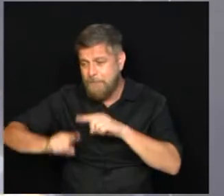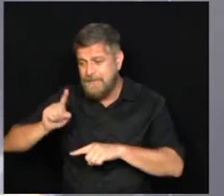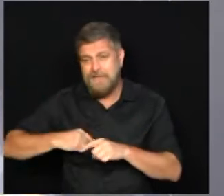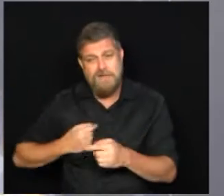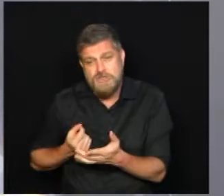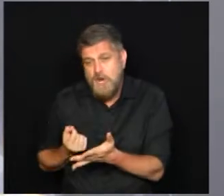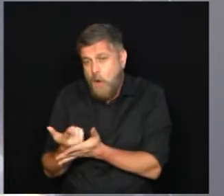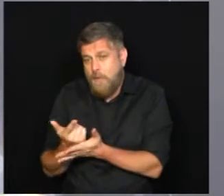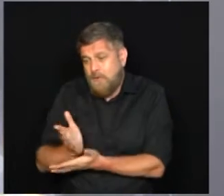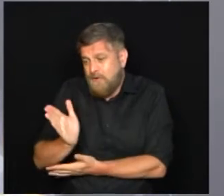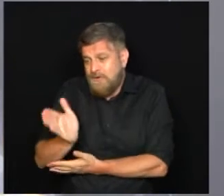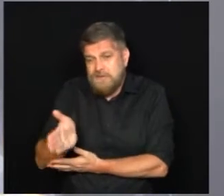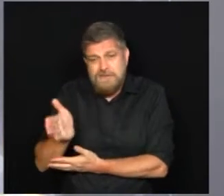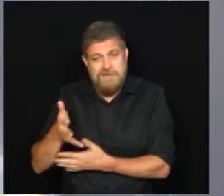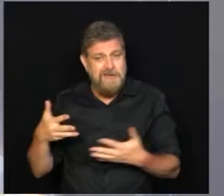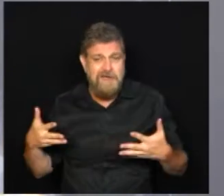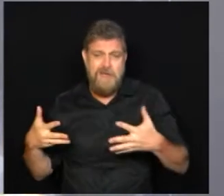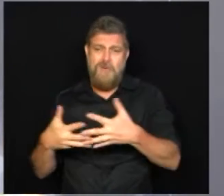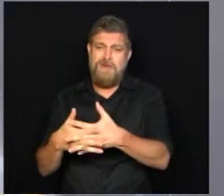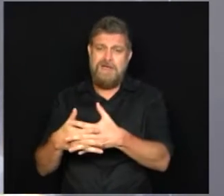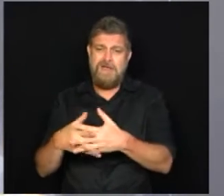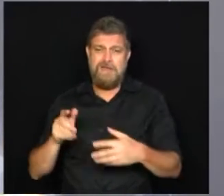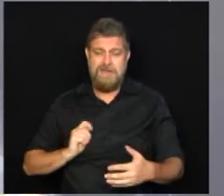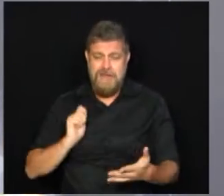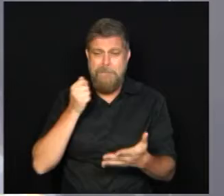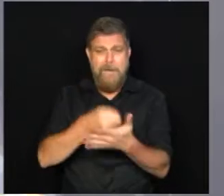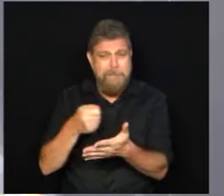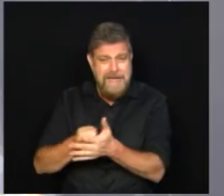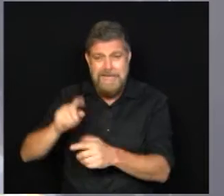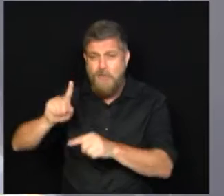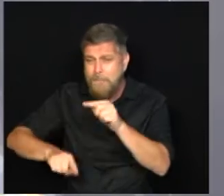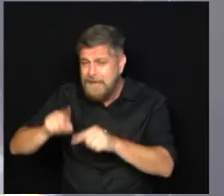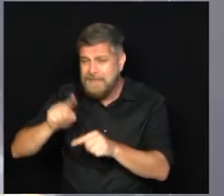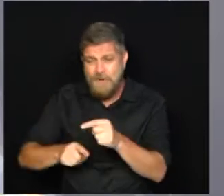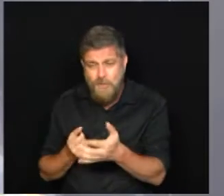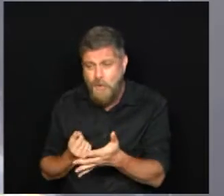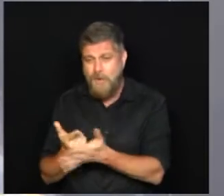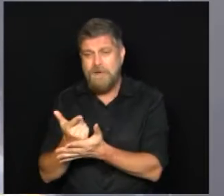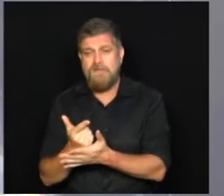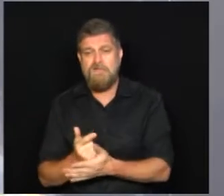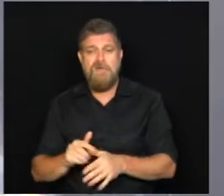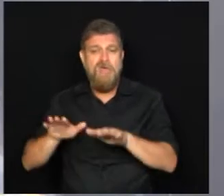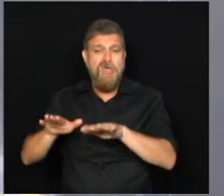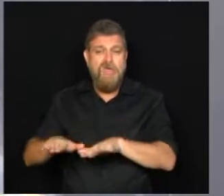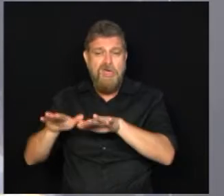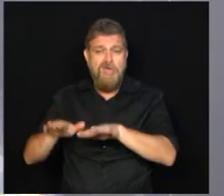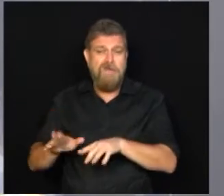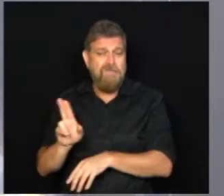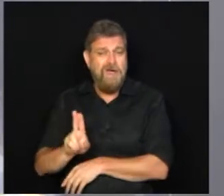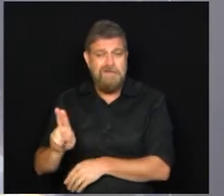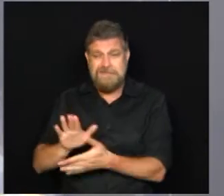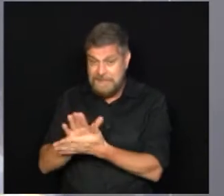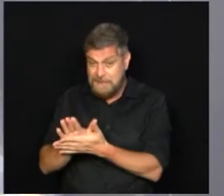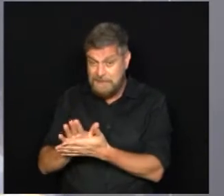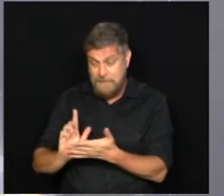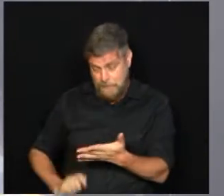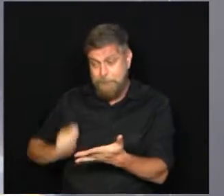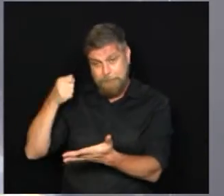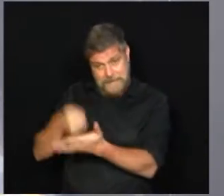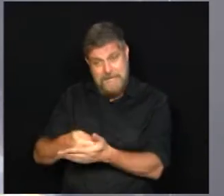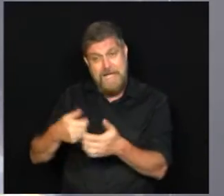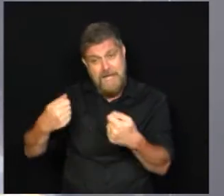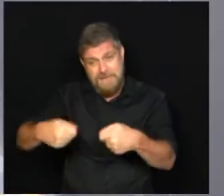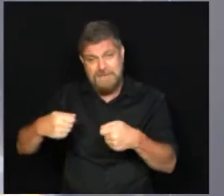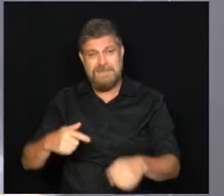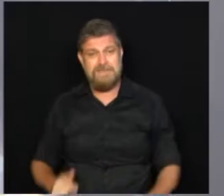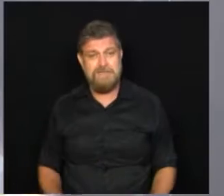que nós já vemos comprado isso que é complicado nós estamos pagando produtos que nós havíamos comprado que vai ficar aqui parado mas nós temos que pagar então